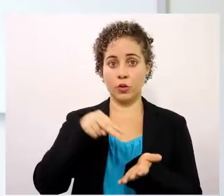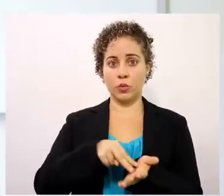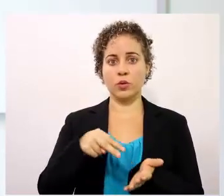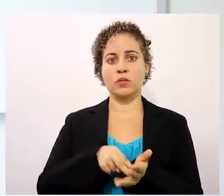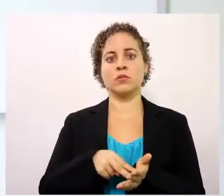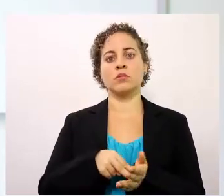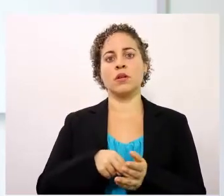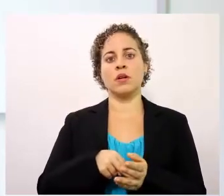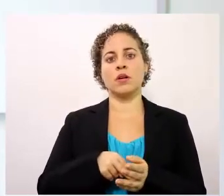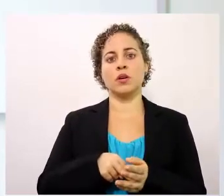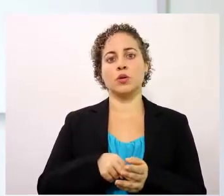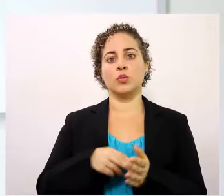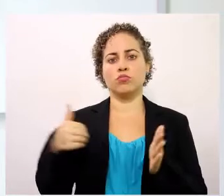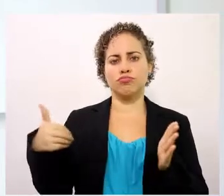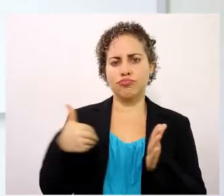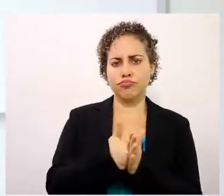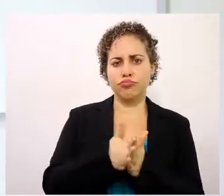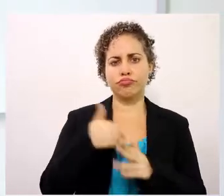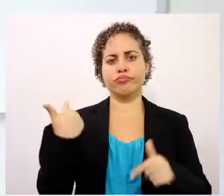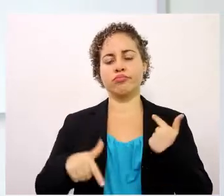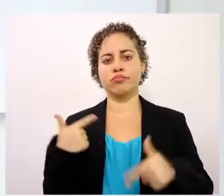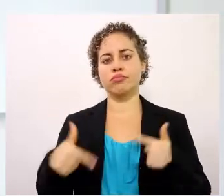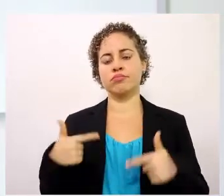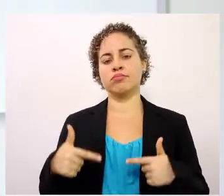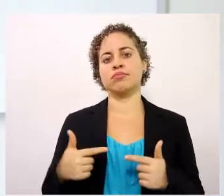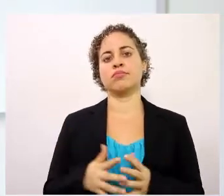de trabalho é calculada da seguinte forma.